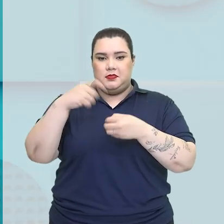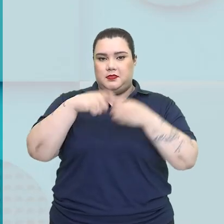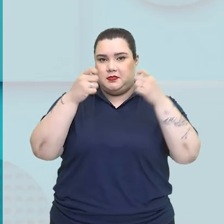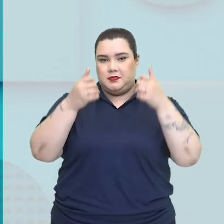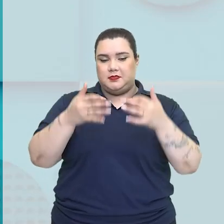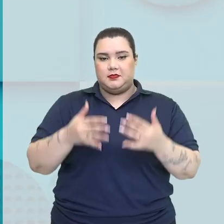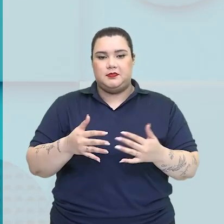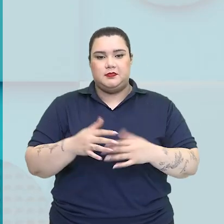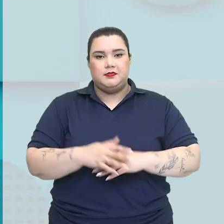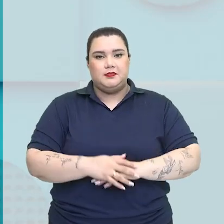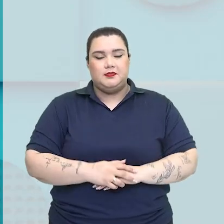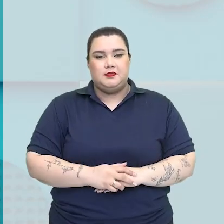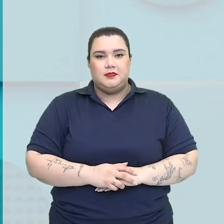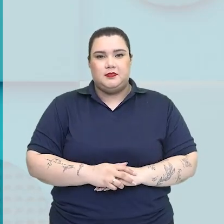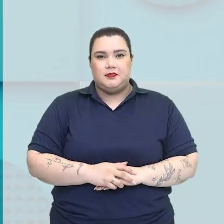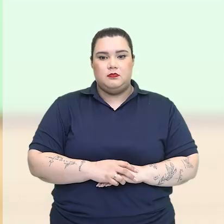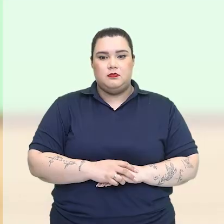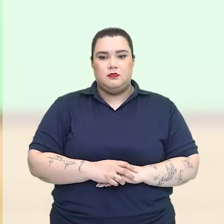mais um pouco.